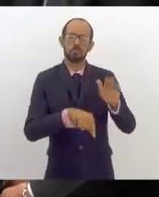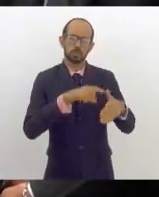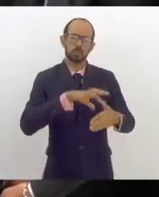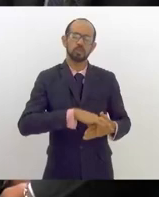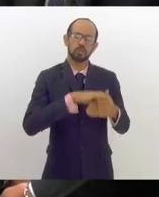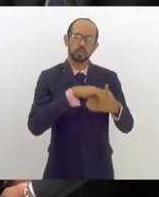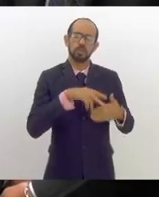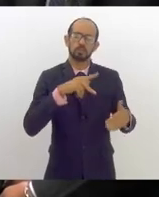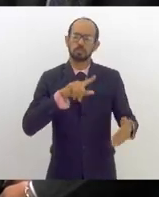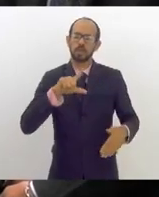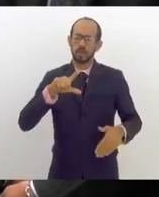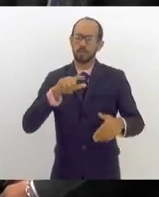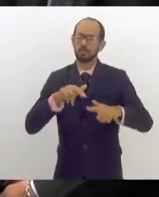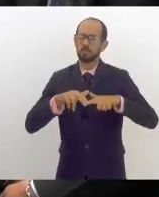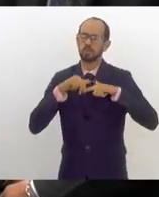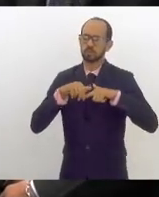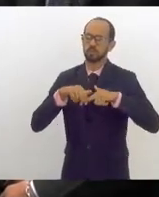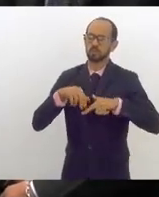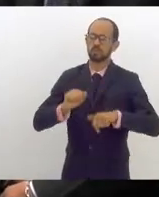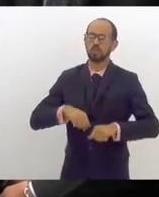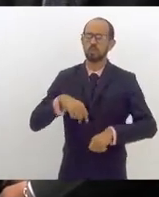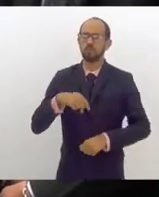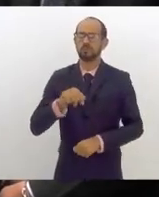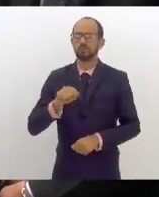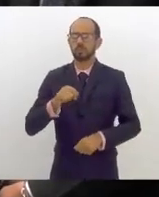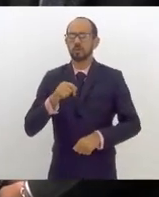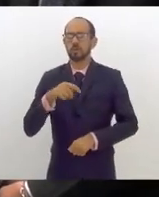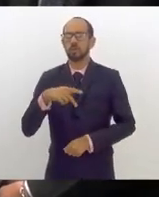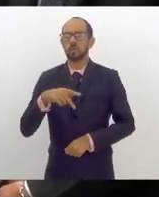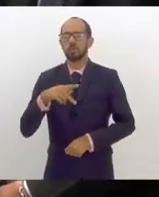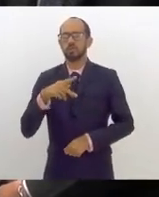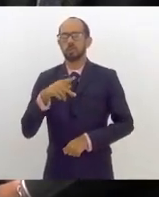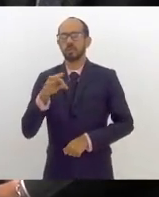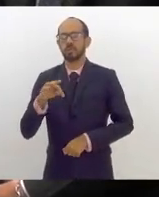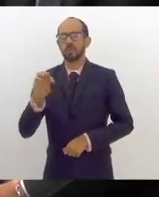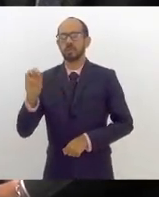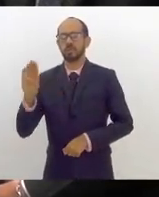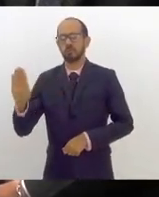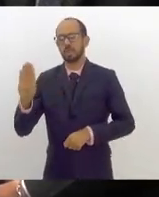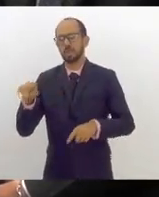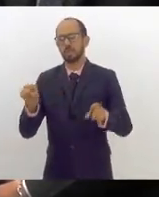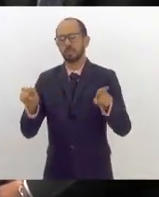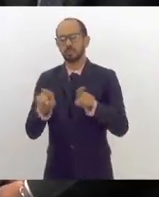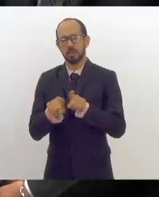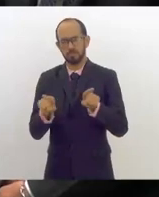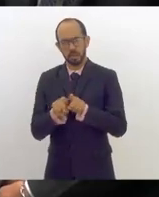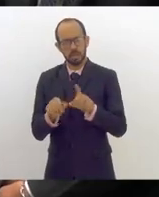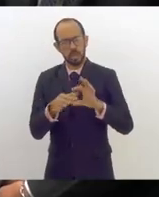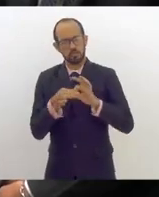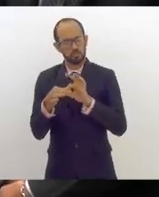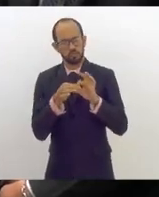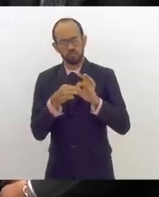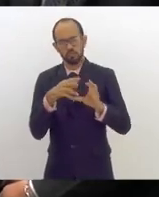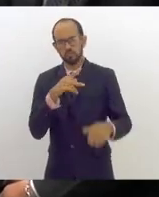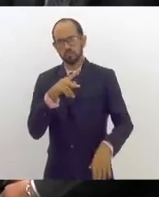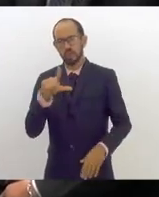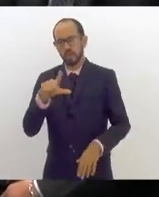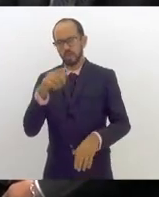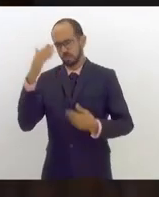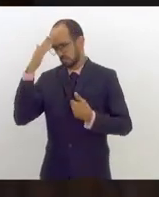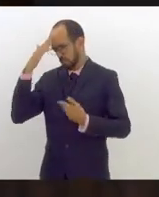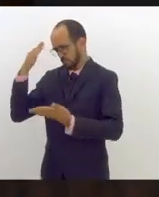portanto não só o podemos mas o PTB também Unidos ao PL nessa obstrução Obrigado presidente